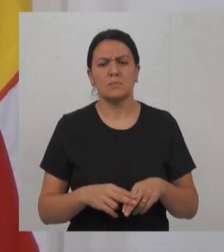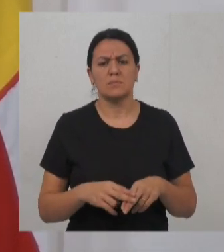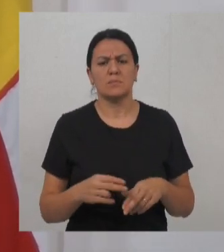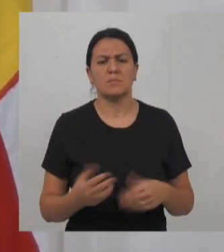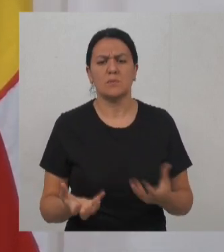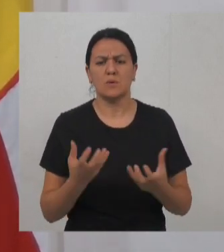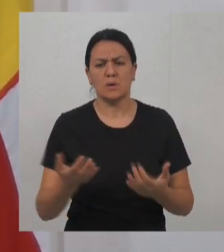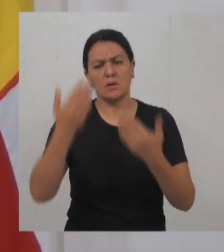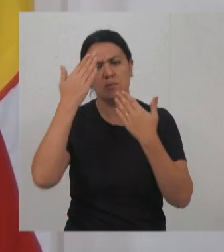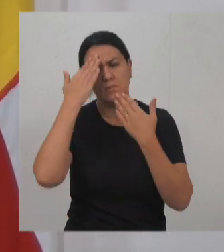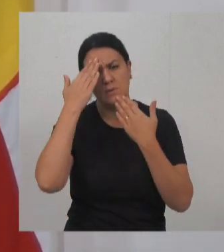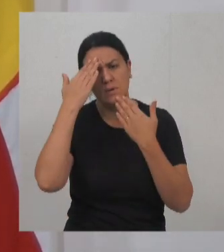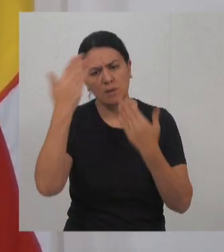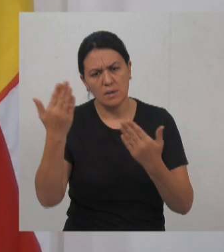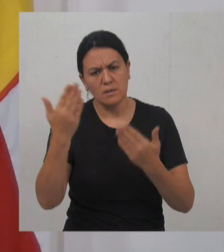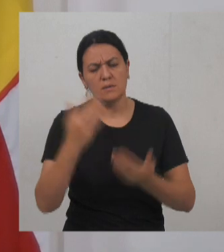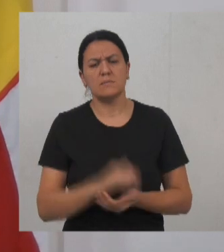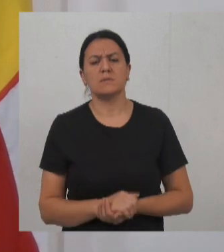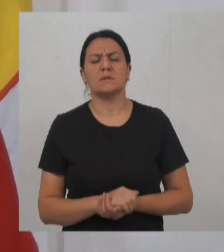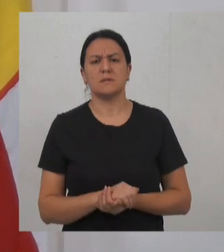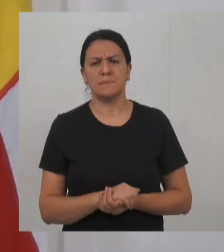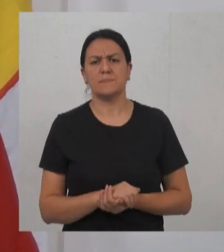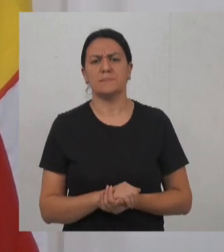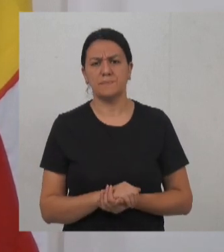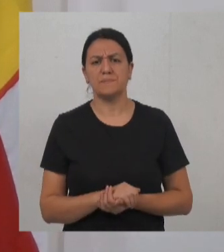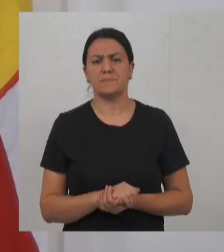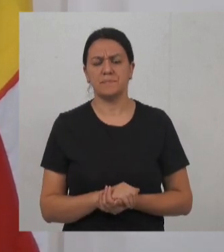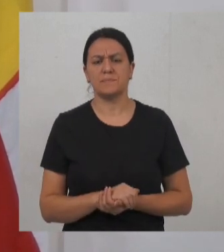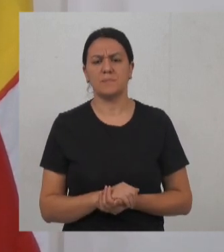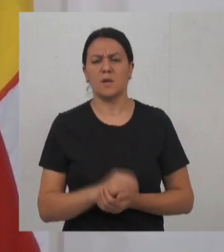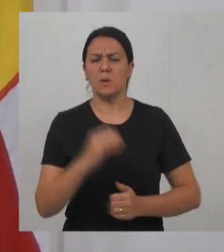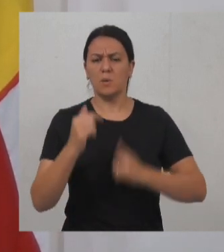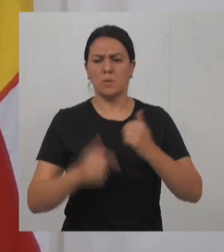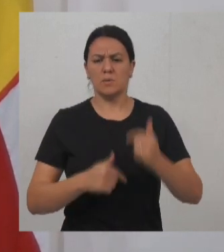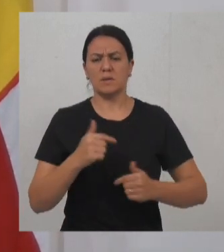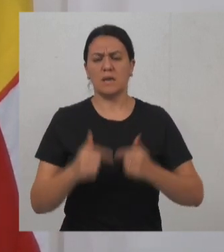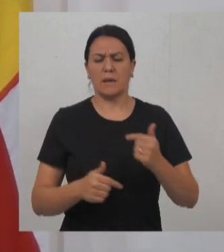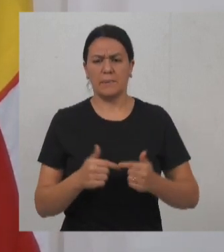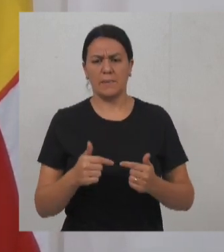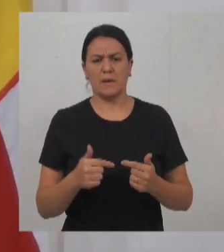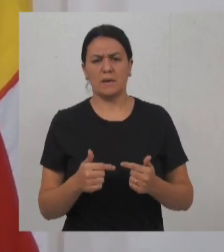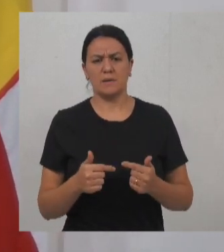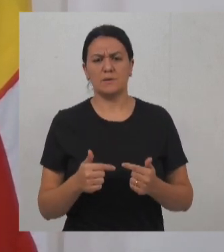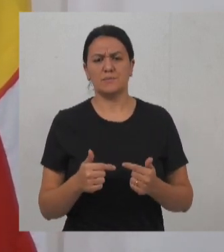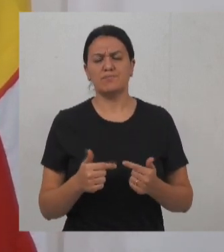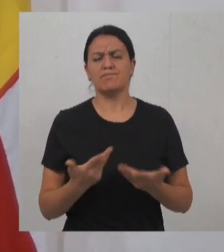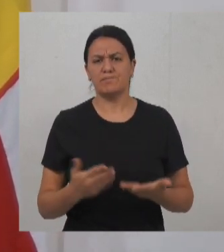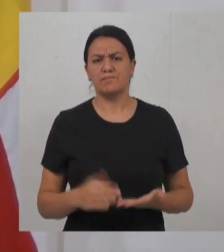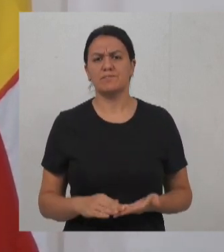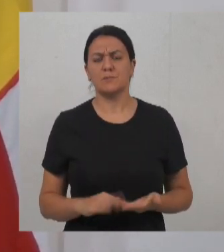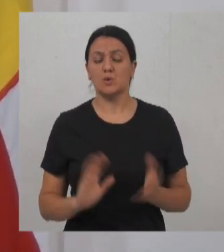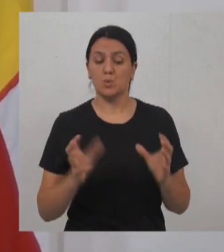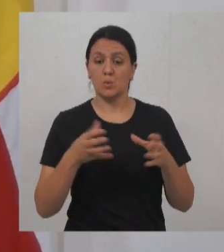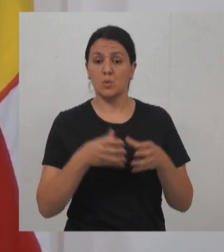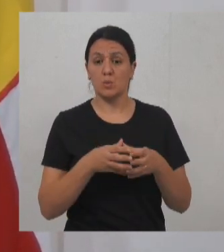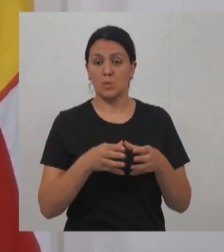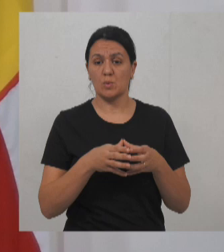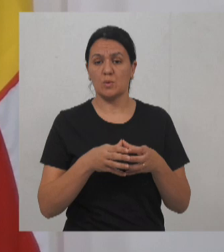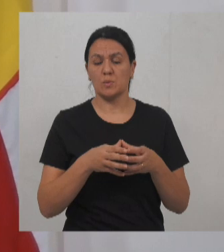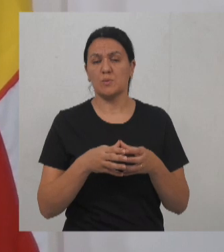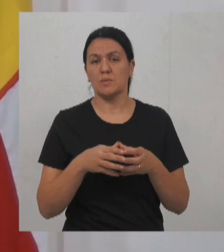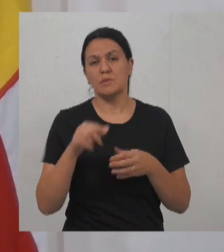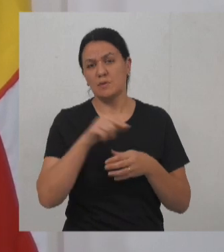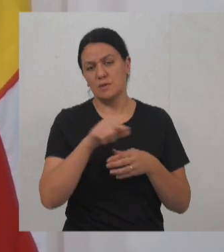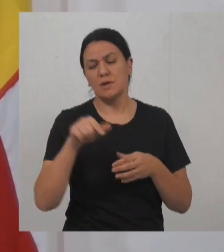aqui agradecer penhoradamente a força de trabalho daquele comitê, que Vossas Excelências muito